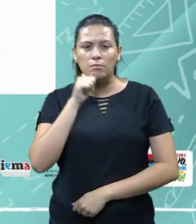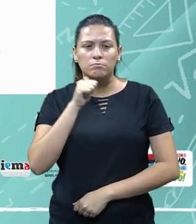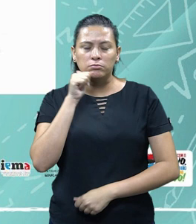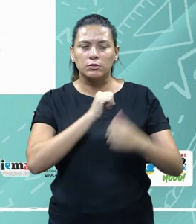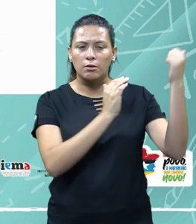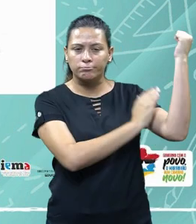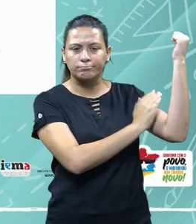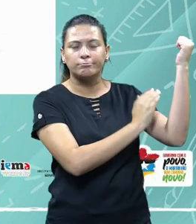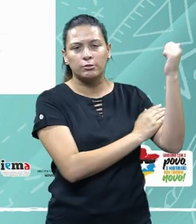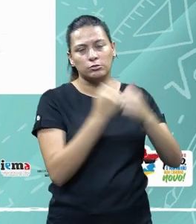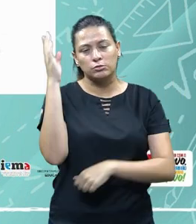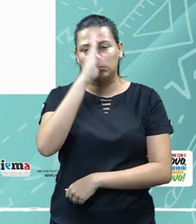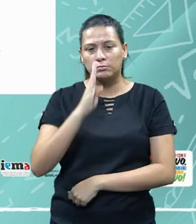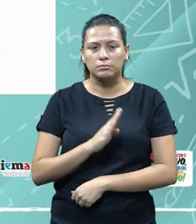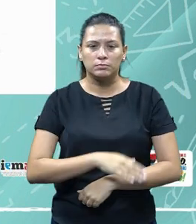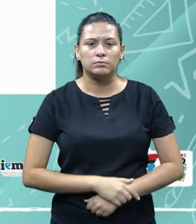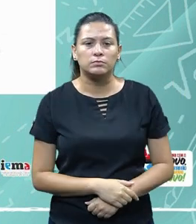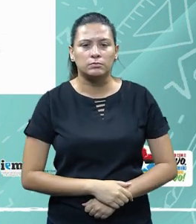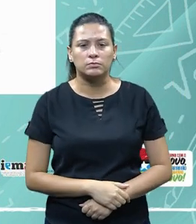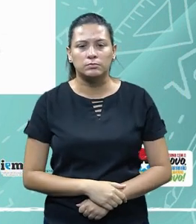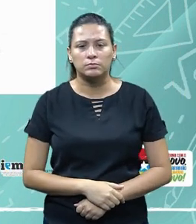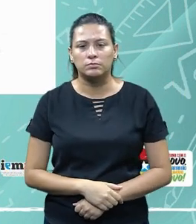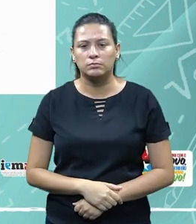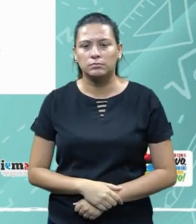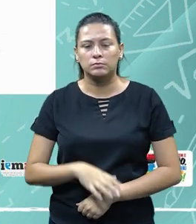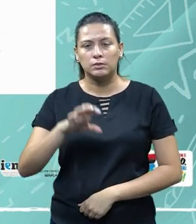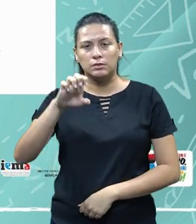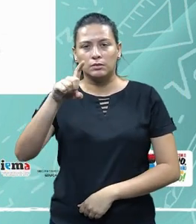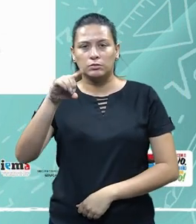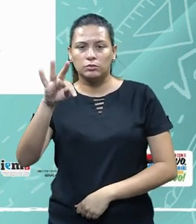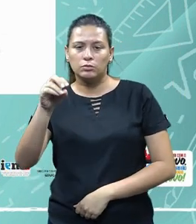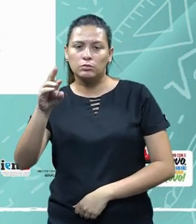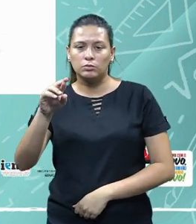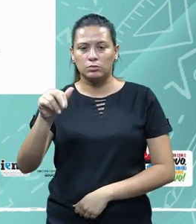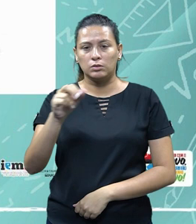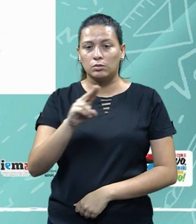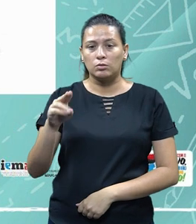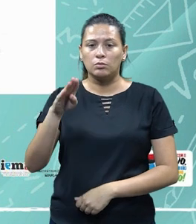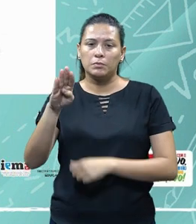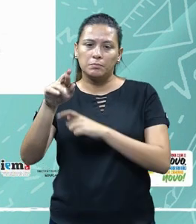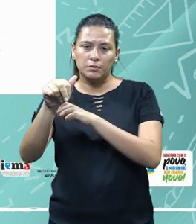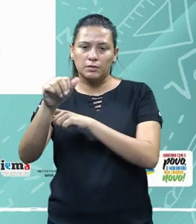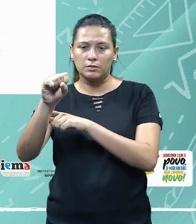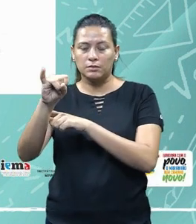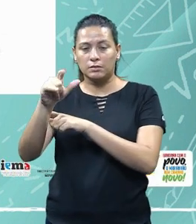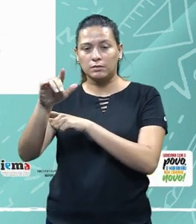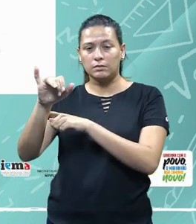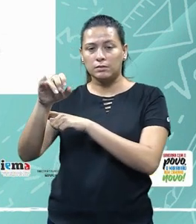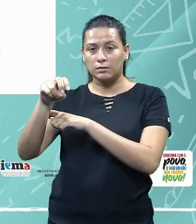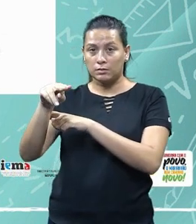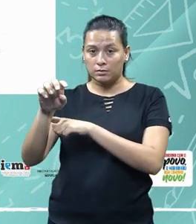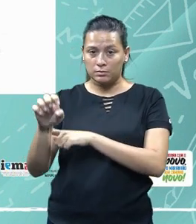Editora Brasiliense no ano de 1993 A autora é Maria Amélia de Almeida Telles